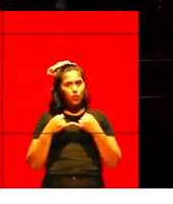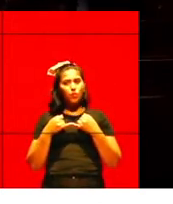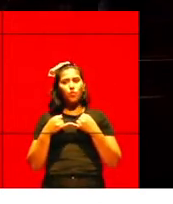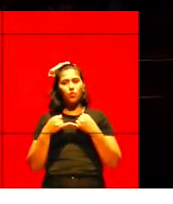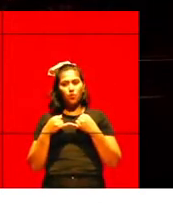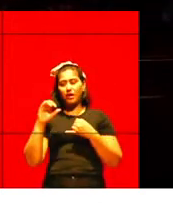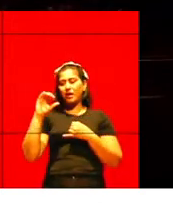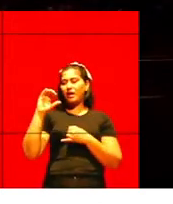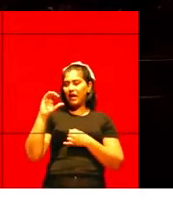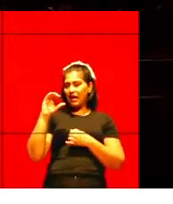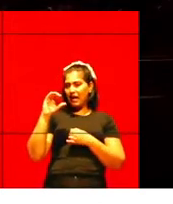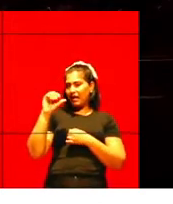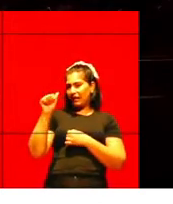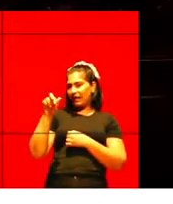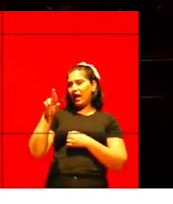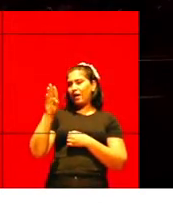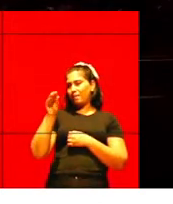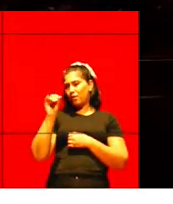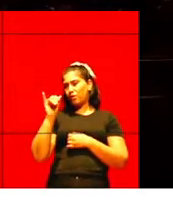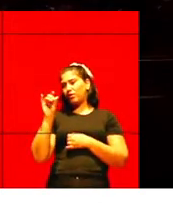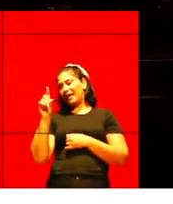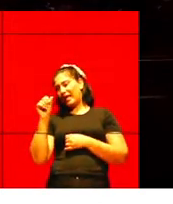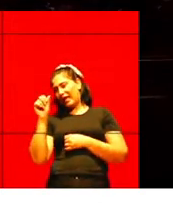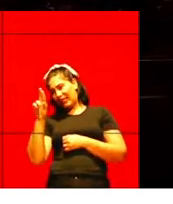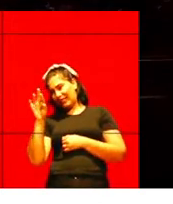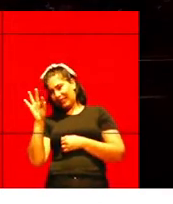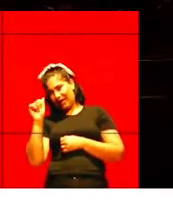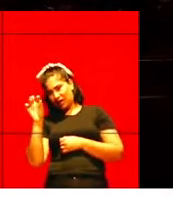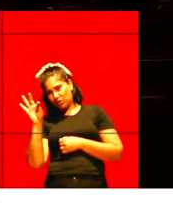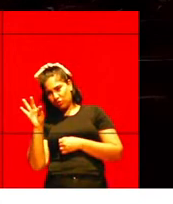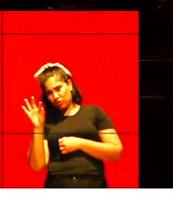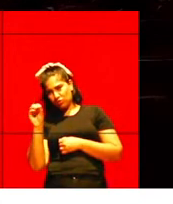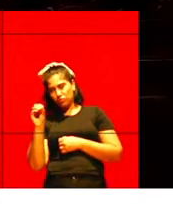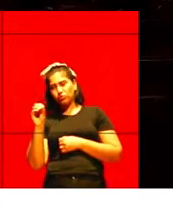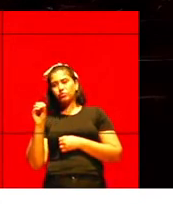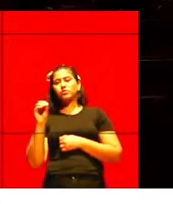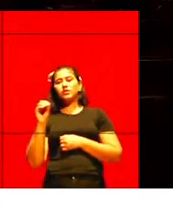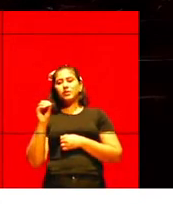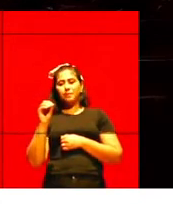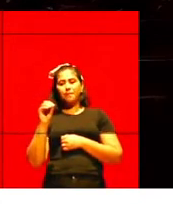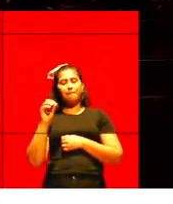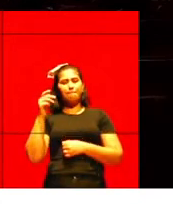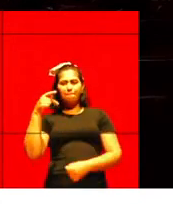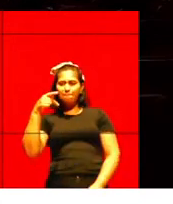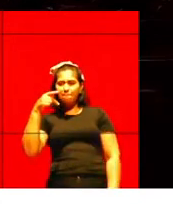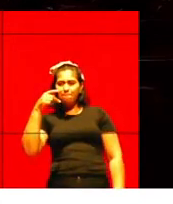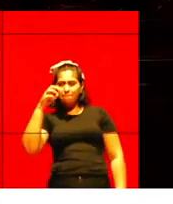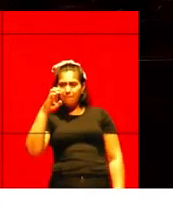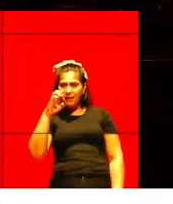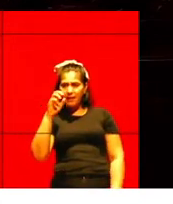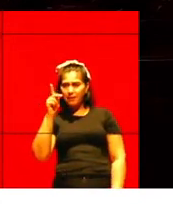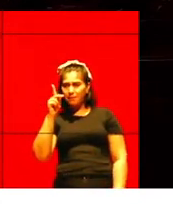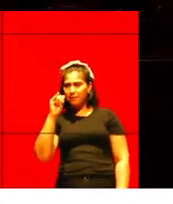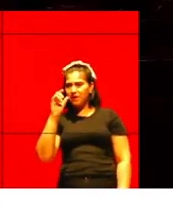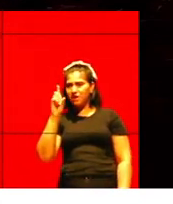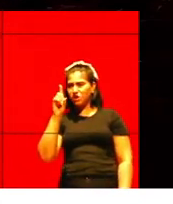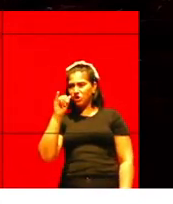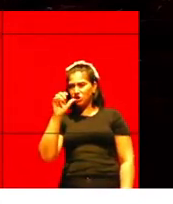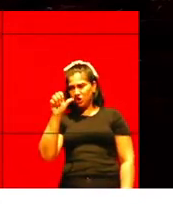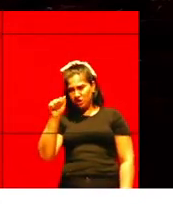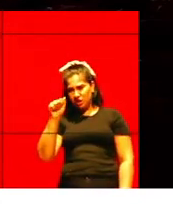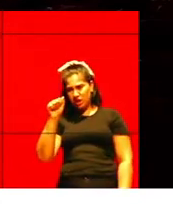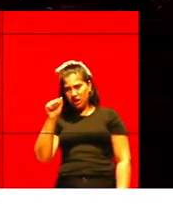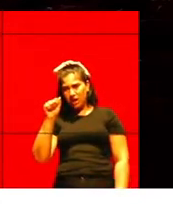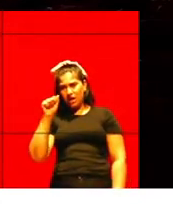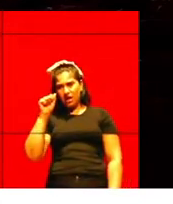os carboidratos. Ligação peptídica. Ligação